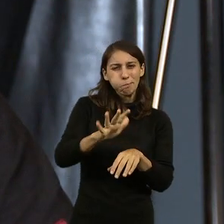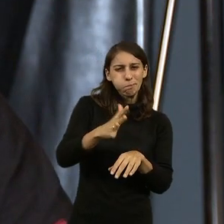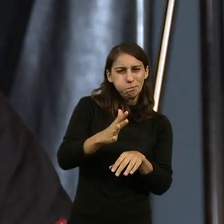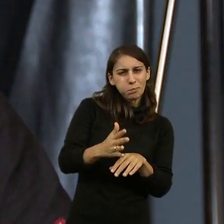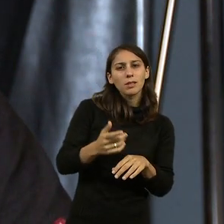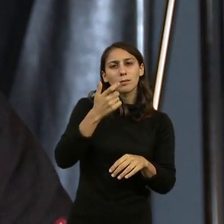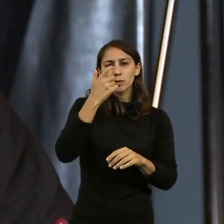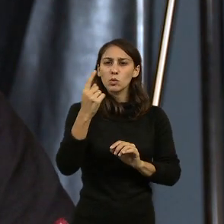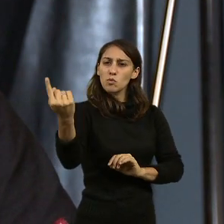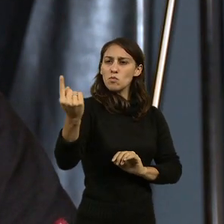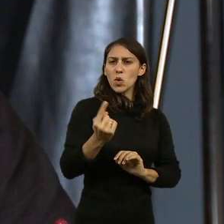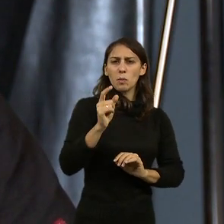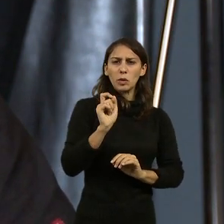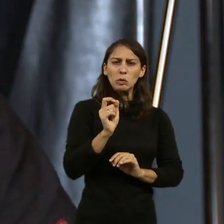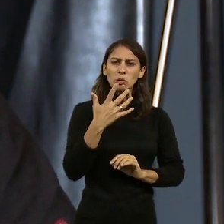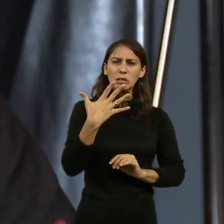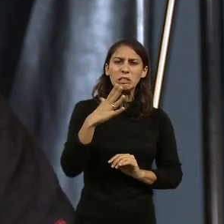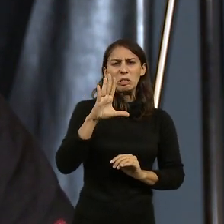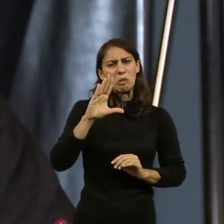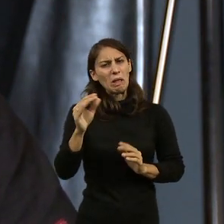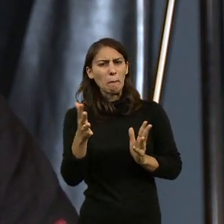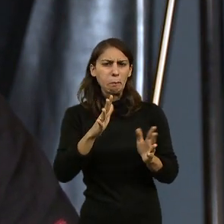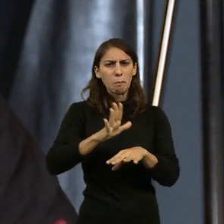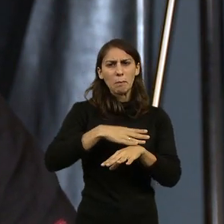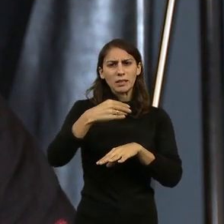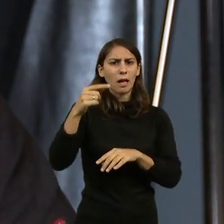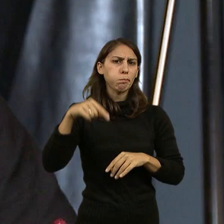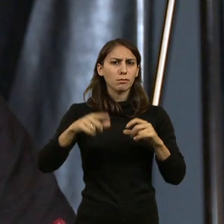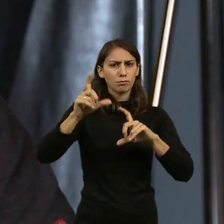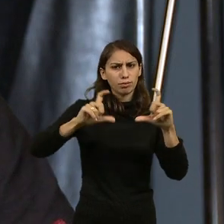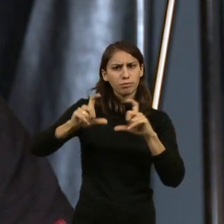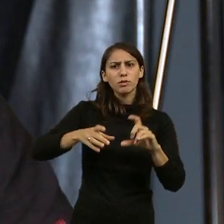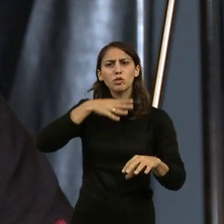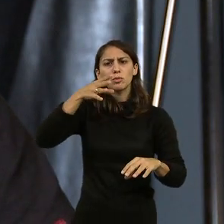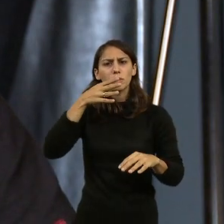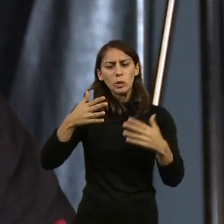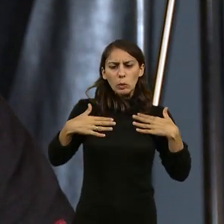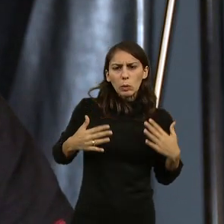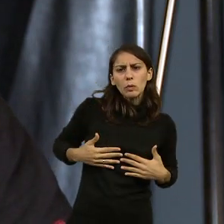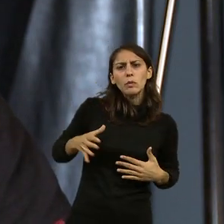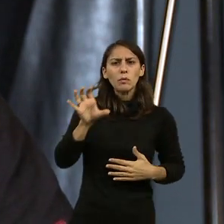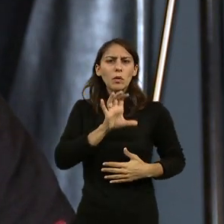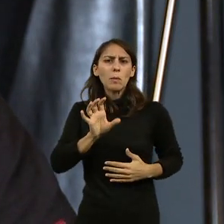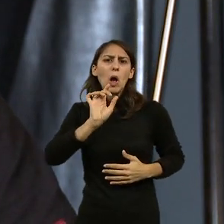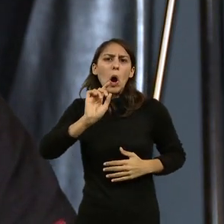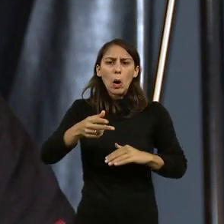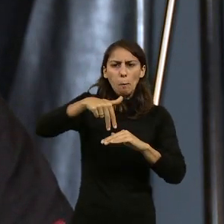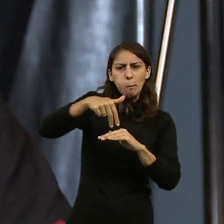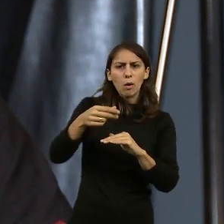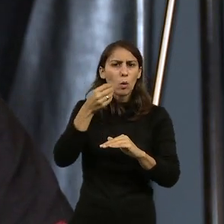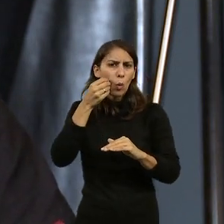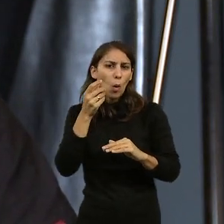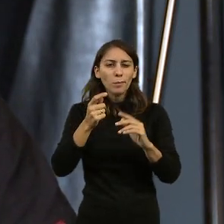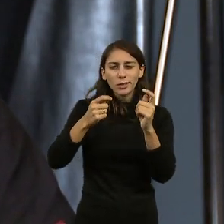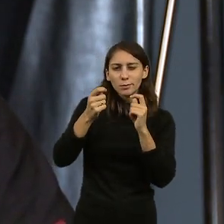fotografar. E depois de explicar a pose e de trabalhar a expressão, é só esperar